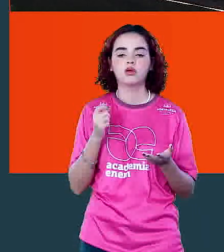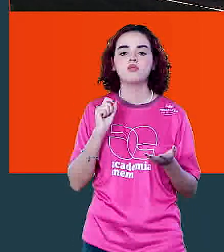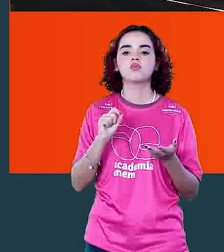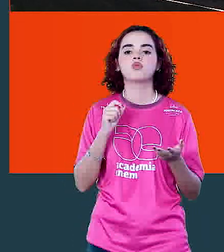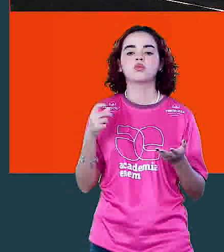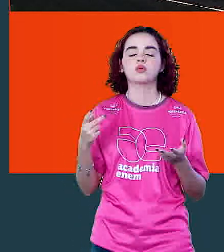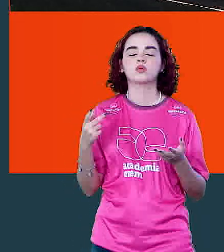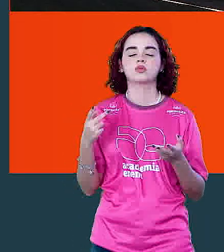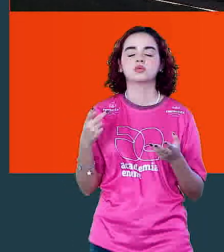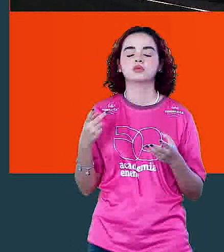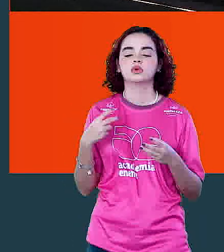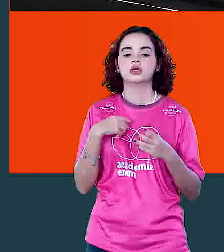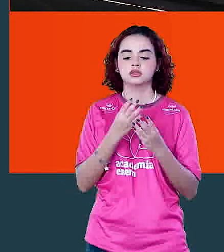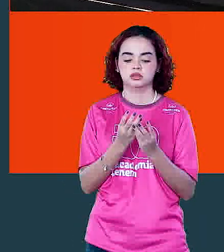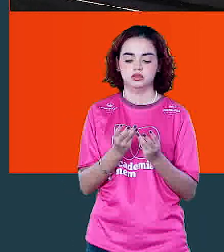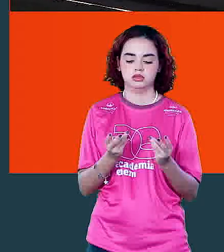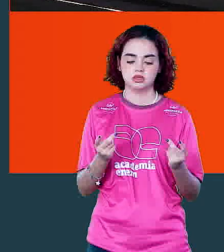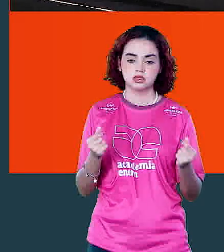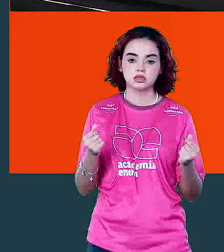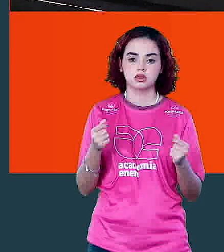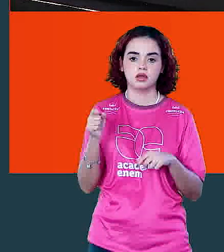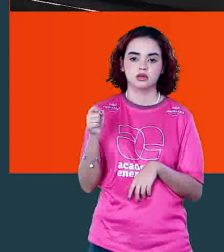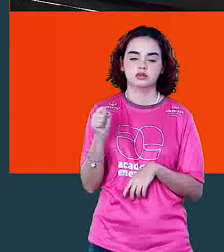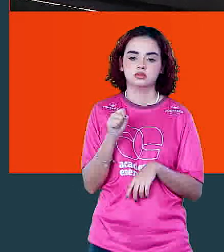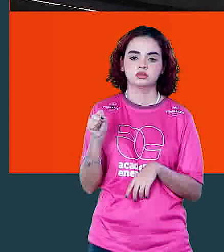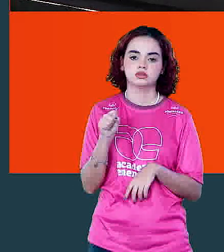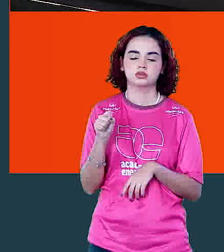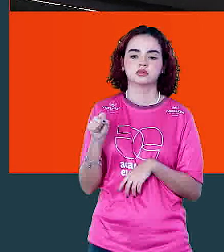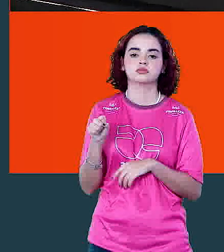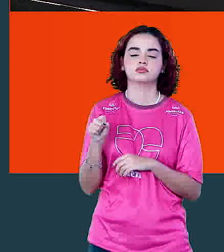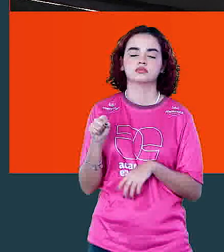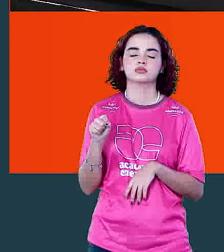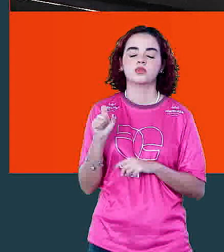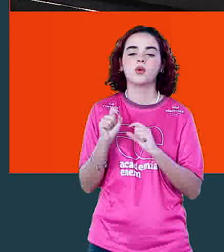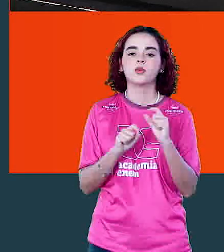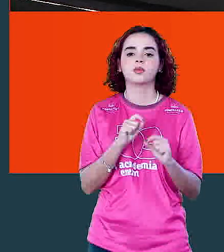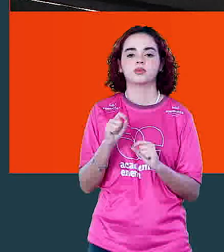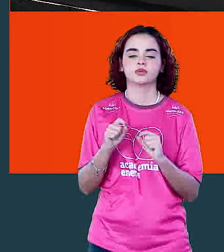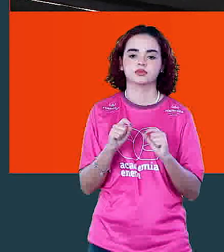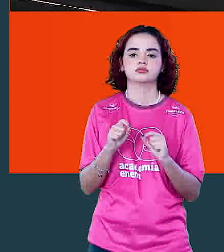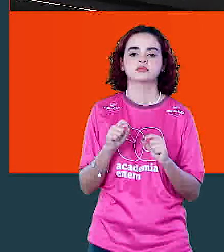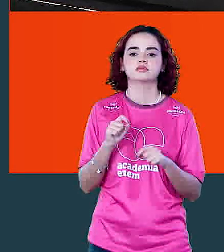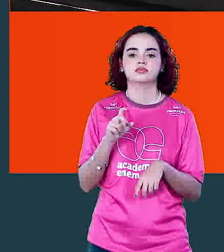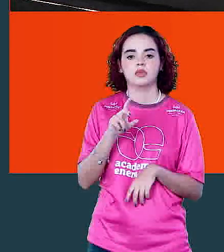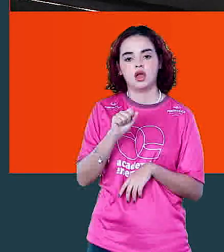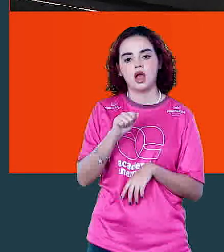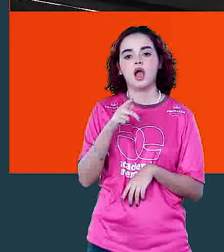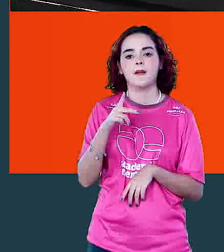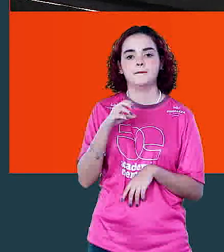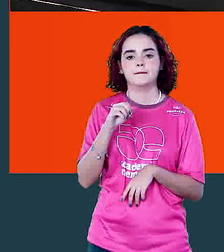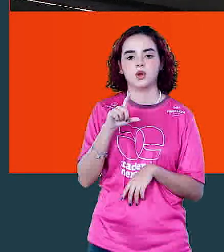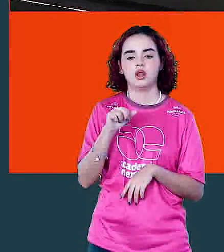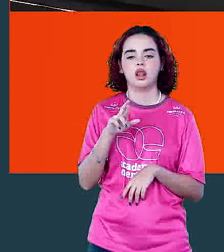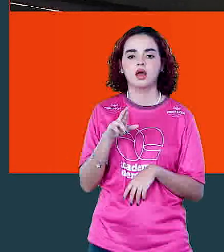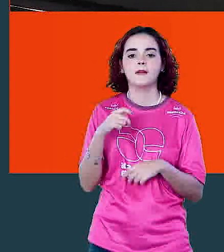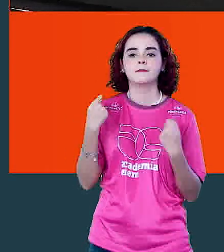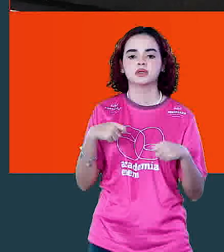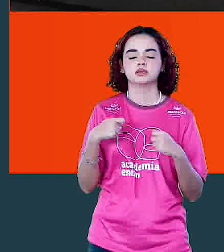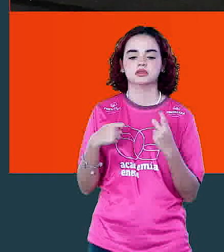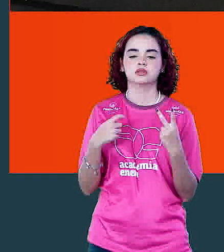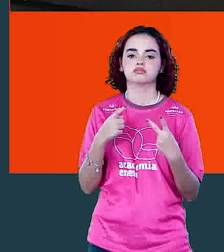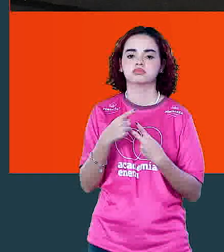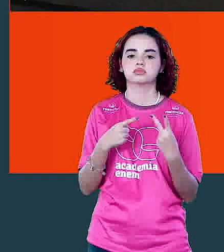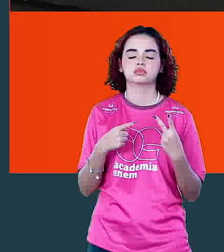que eu dissolva esses compostos, eu preciso de outro composto que seja o quê? Apolar. De maneira geral, passa